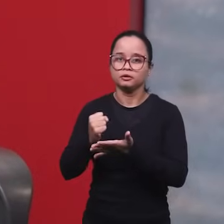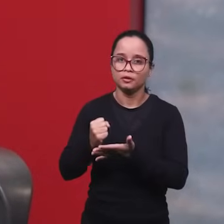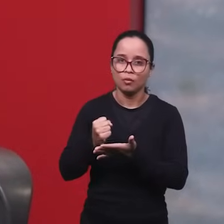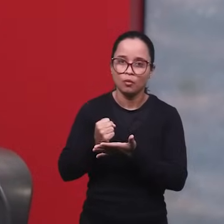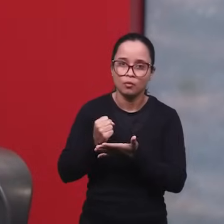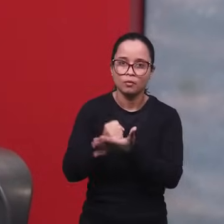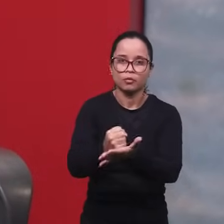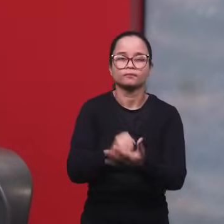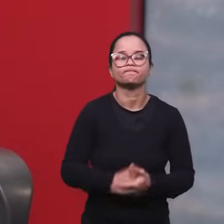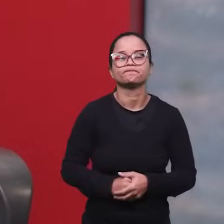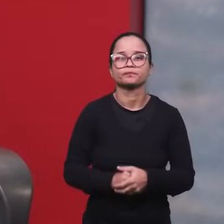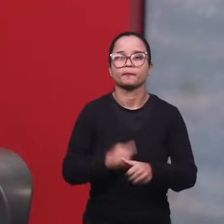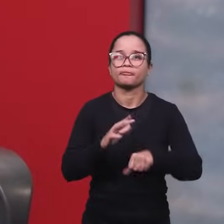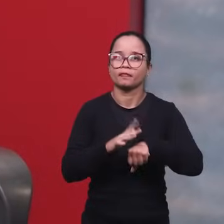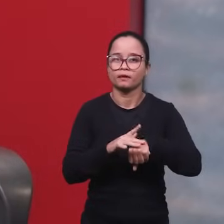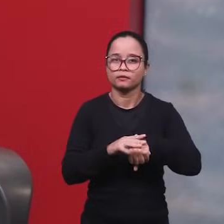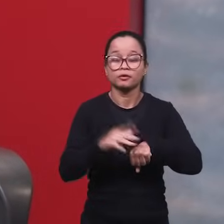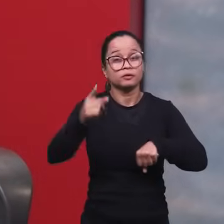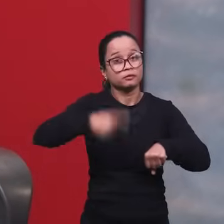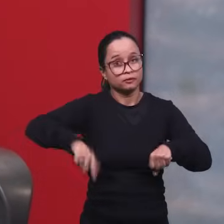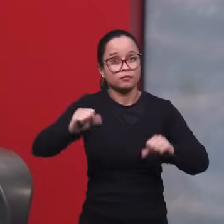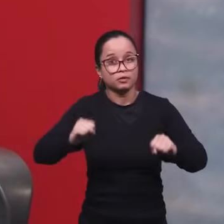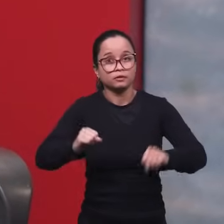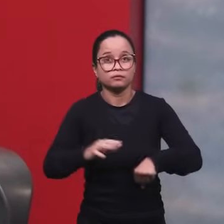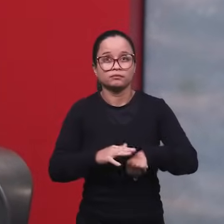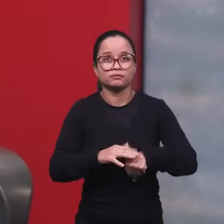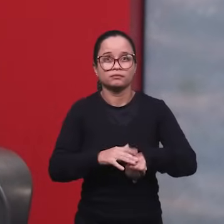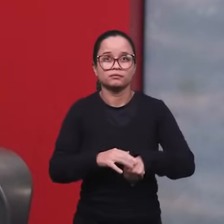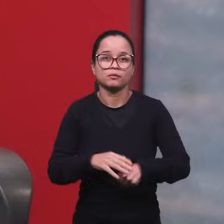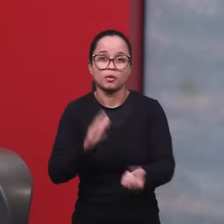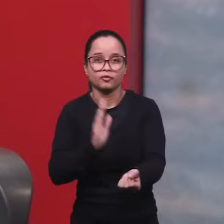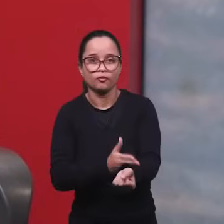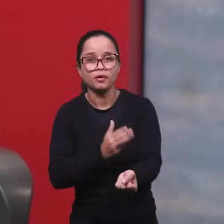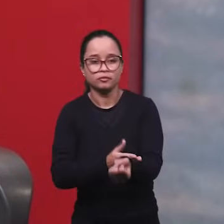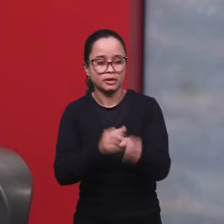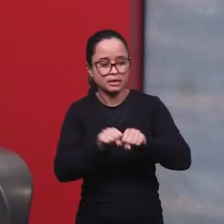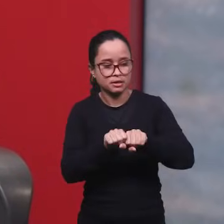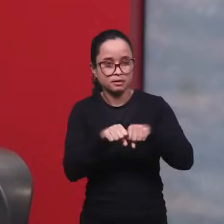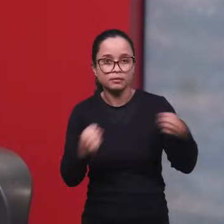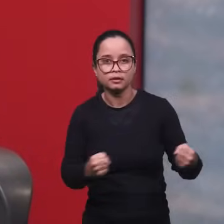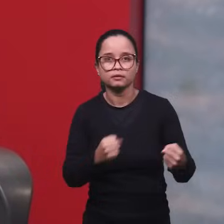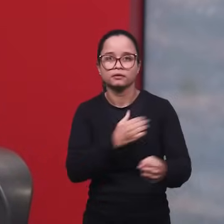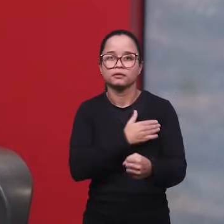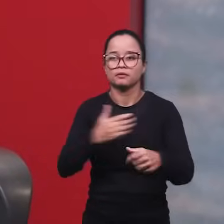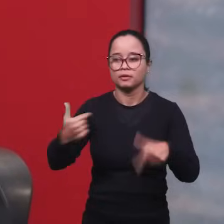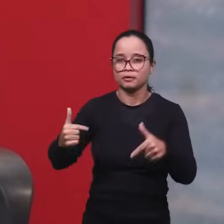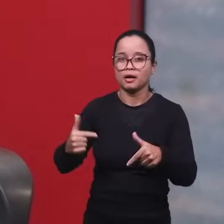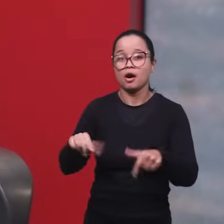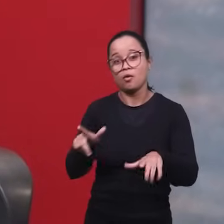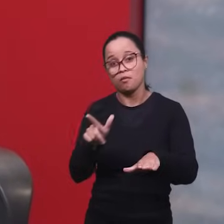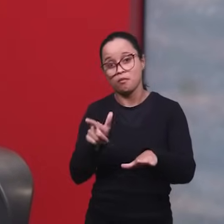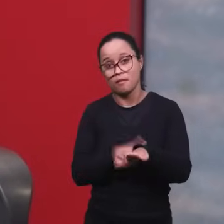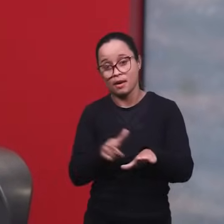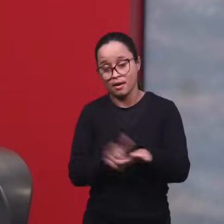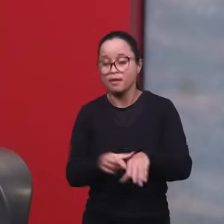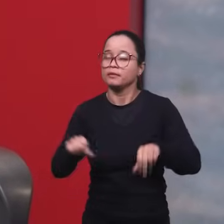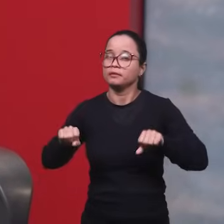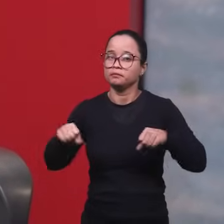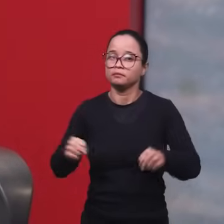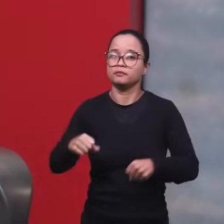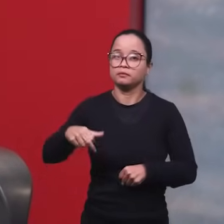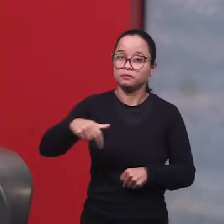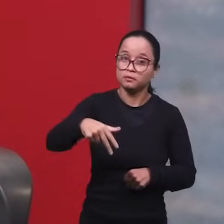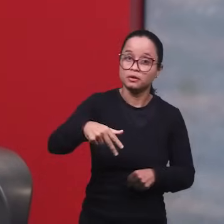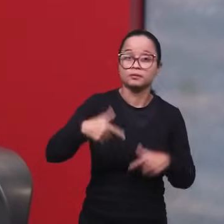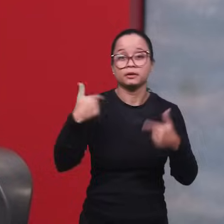mas um auxílio doença, a gente está sujeito, né, pastor? Pode acontecer, posso quebrar a mão e dependo da mão para trabalhar, posso quebrar o pé e dependo do pé